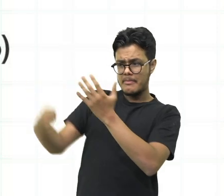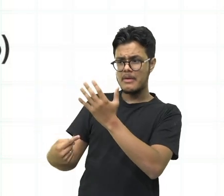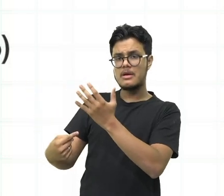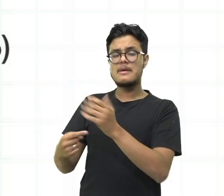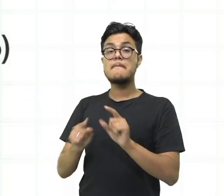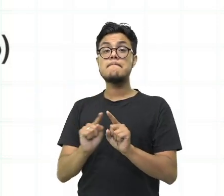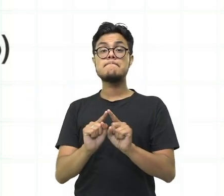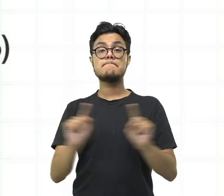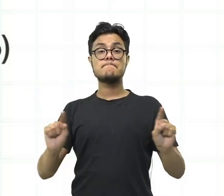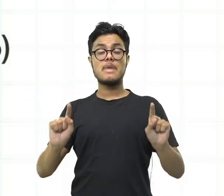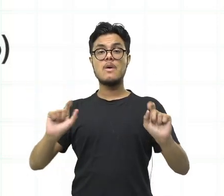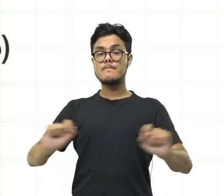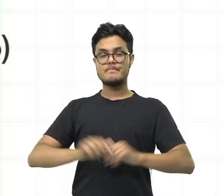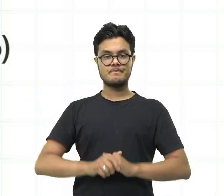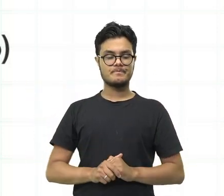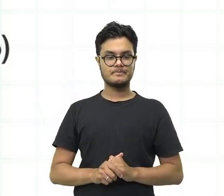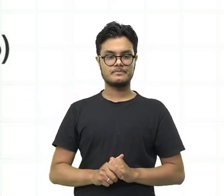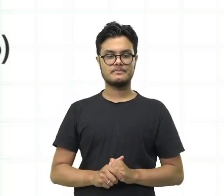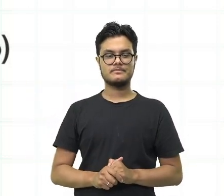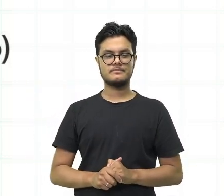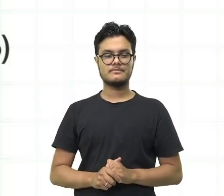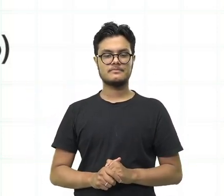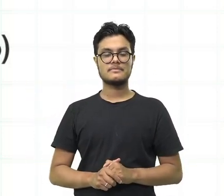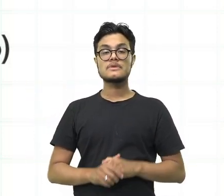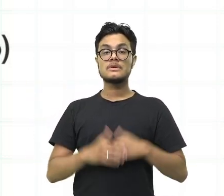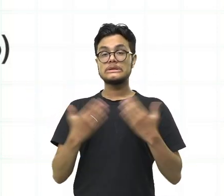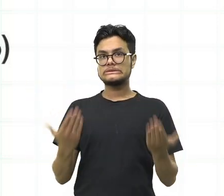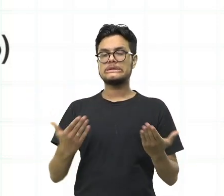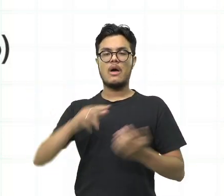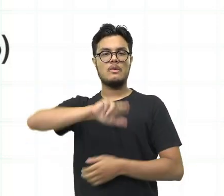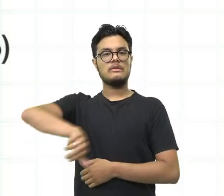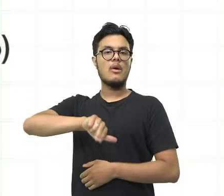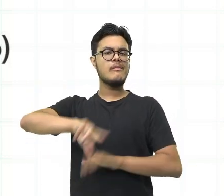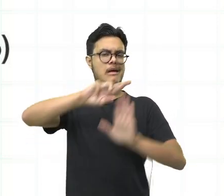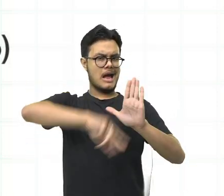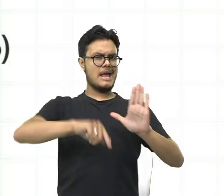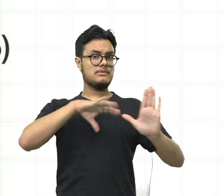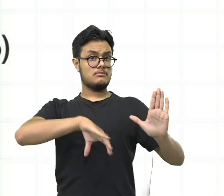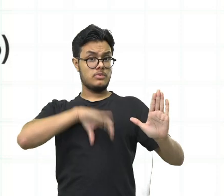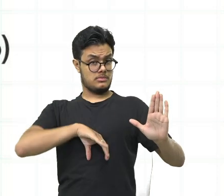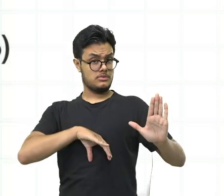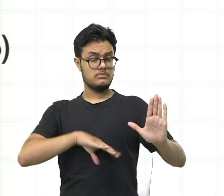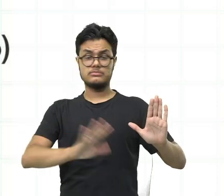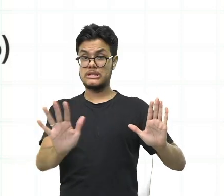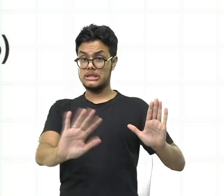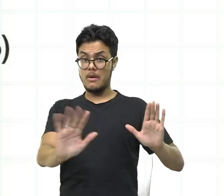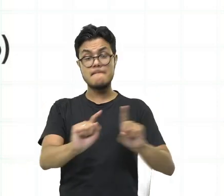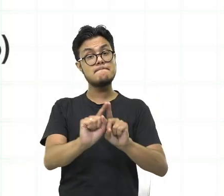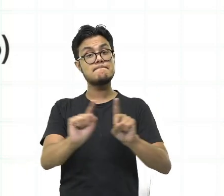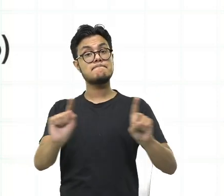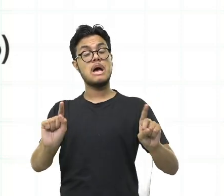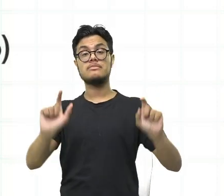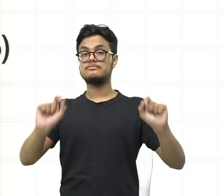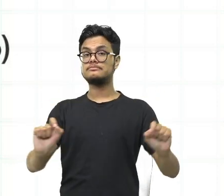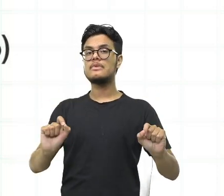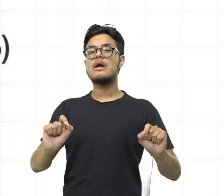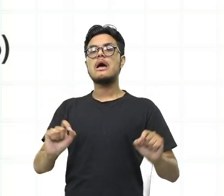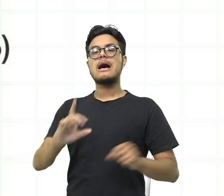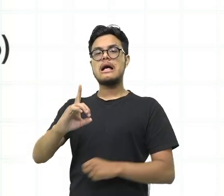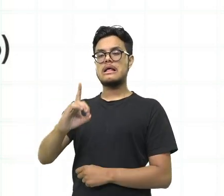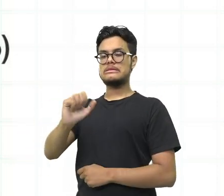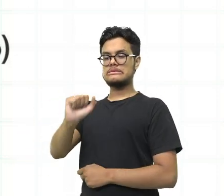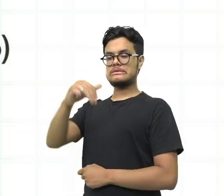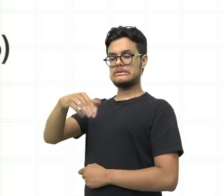enfim, Aí tem lá. Aqui a gente não tá levando em consideração isso, tá? A gente tá levando que ele tirou, ele não tá